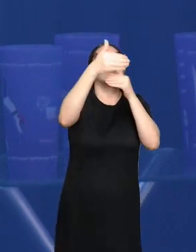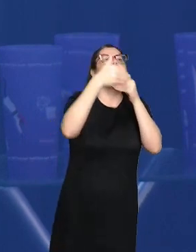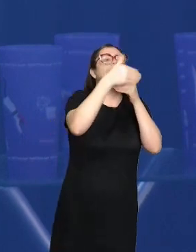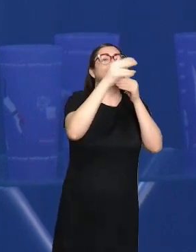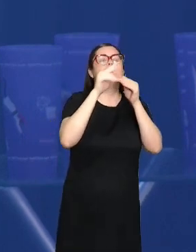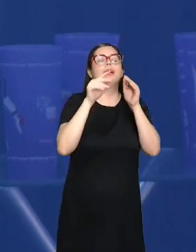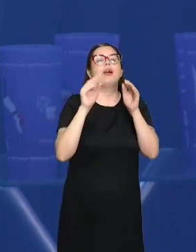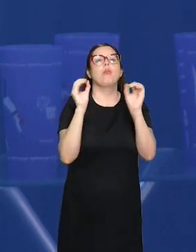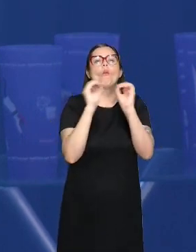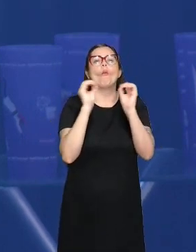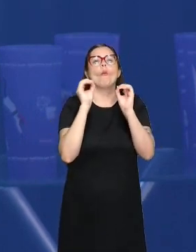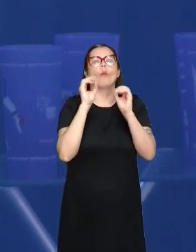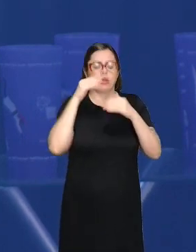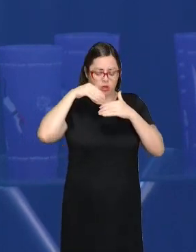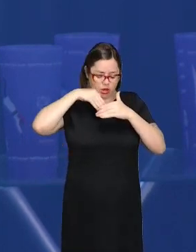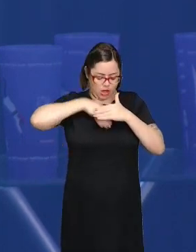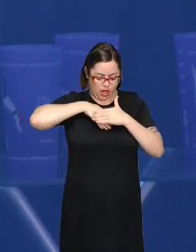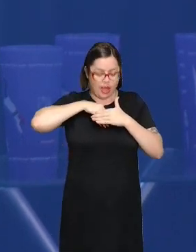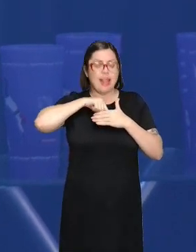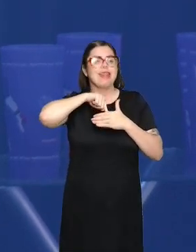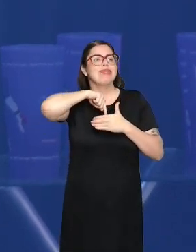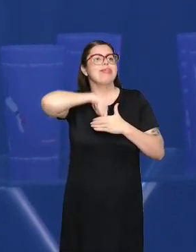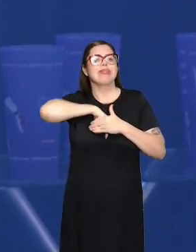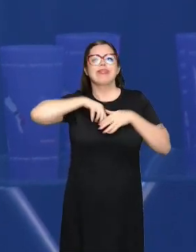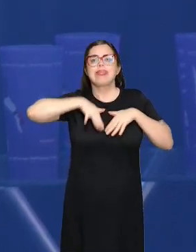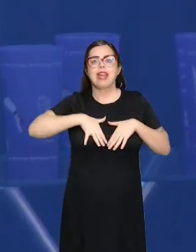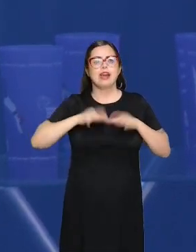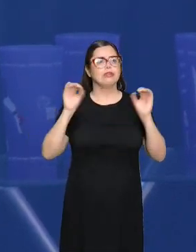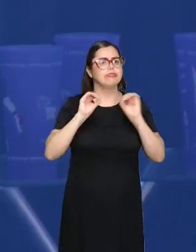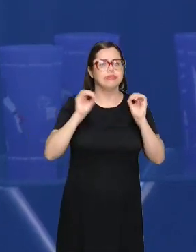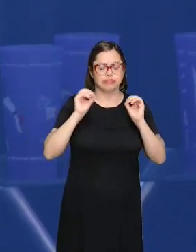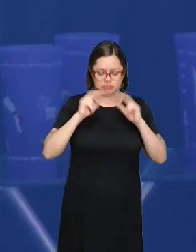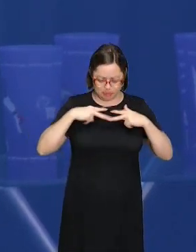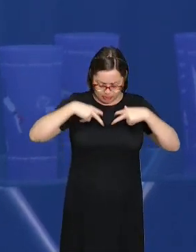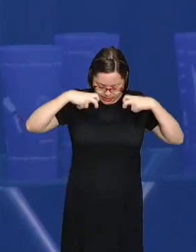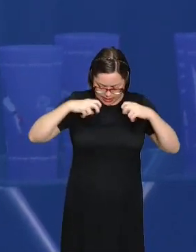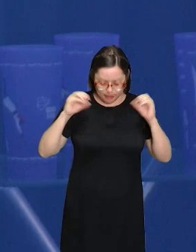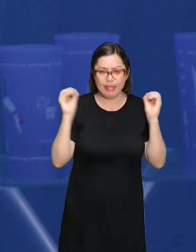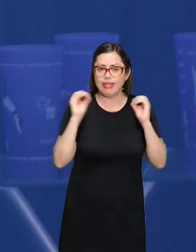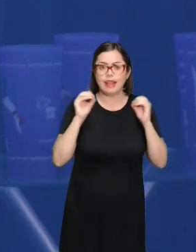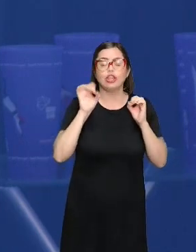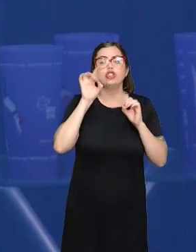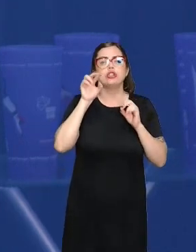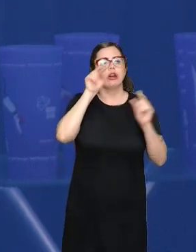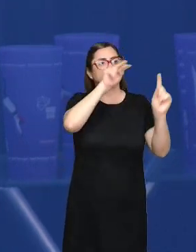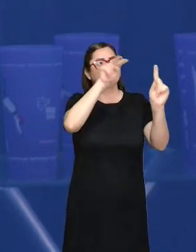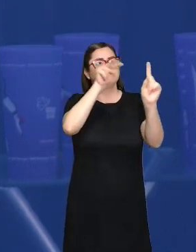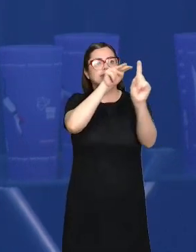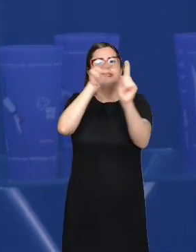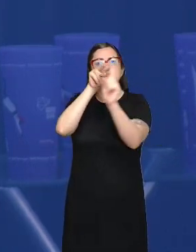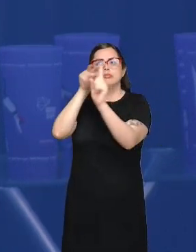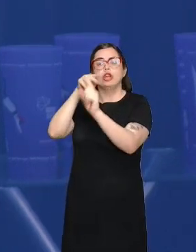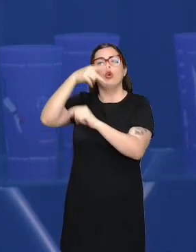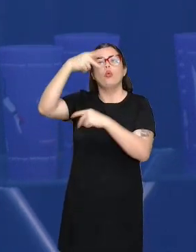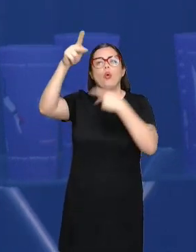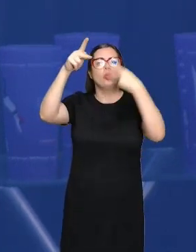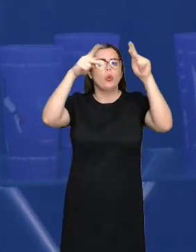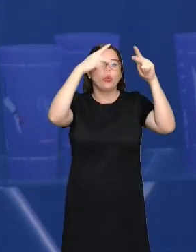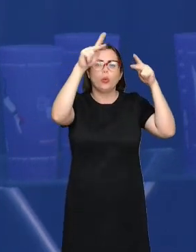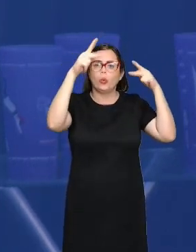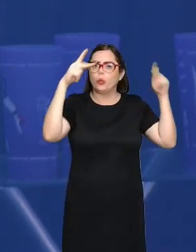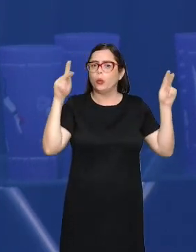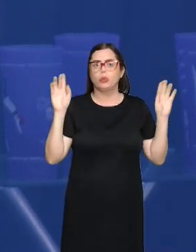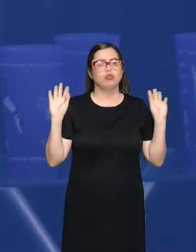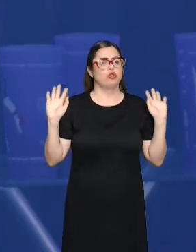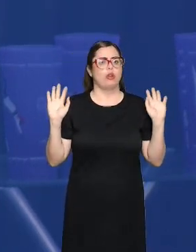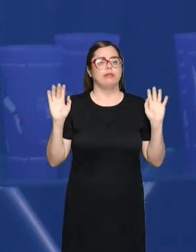interação que seja que retorne para você. Então, há muito essa necessidade de que nós olhemos para si. Carol fez uma coisa muito importante agora, que eu sempre faço,